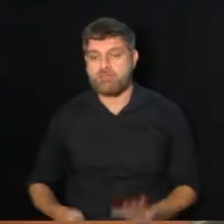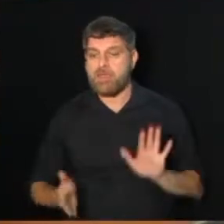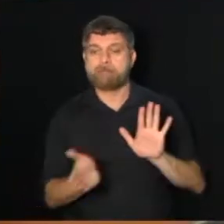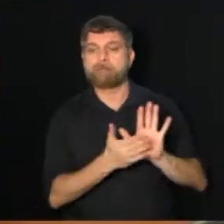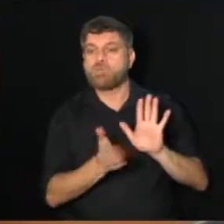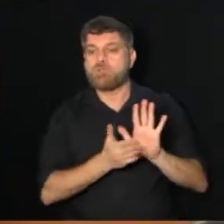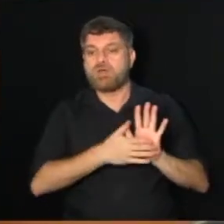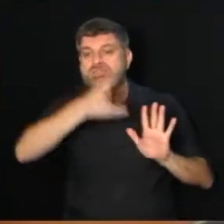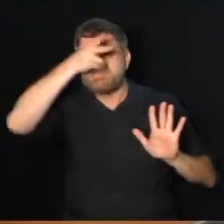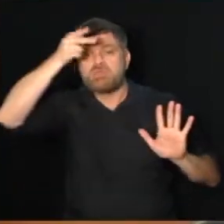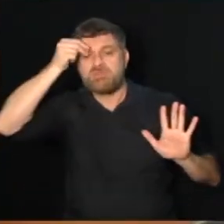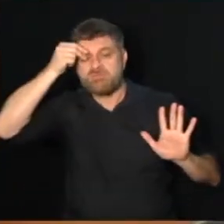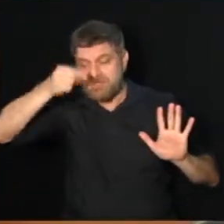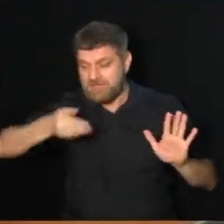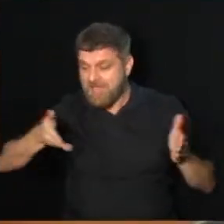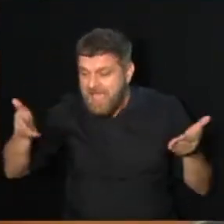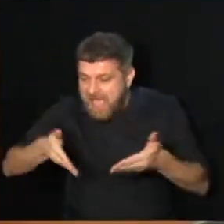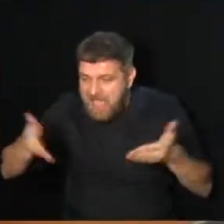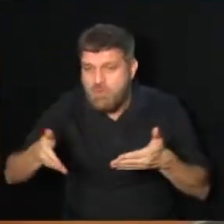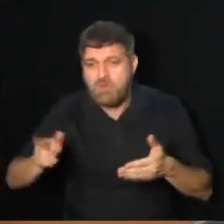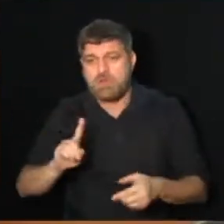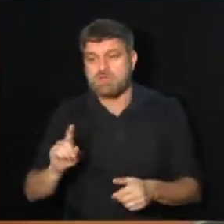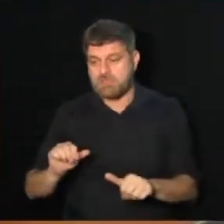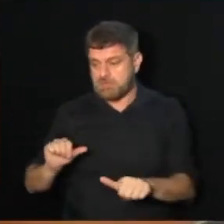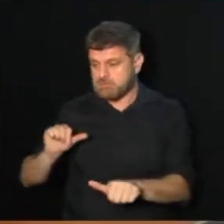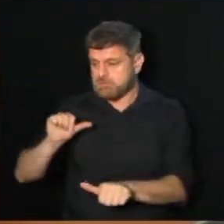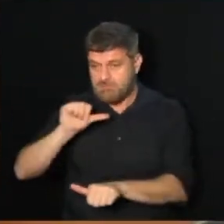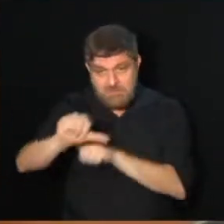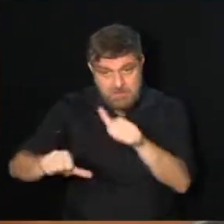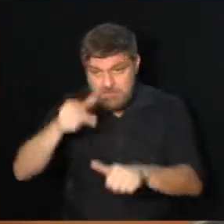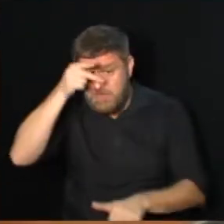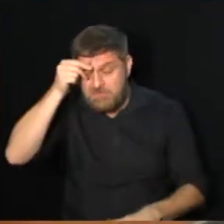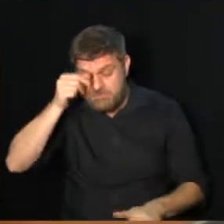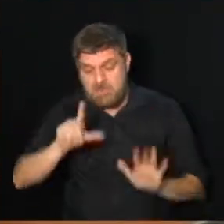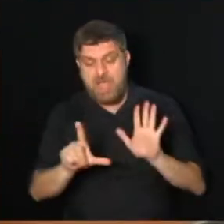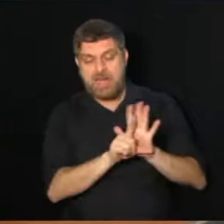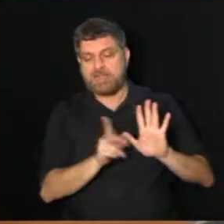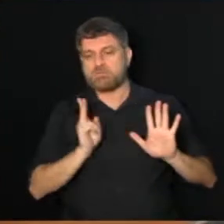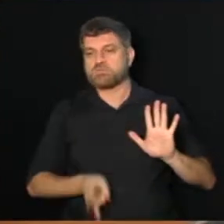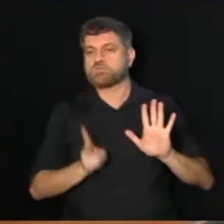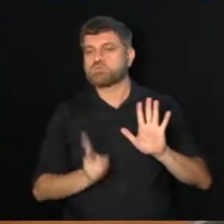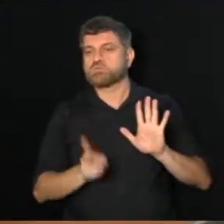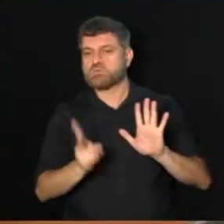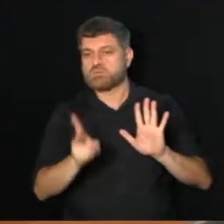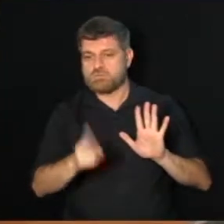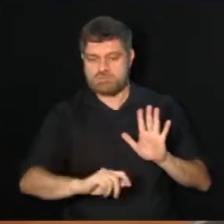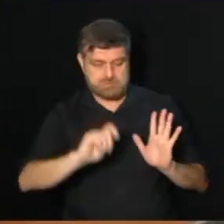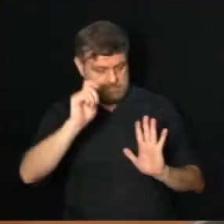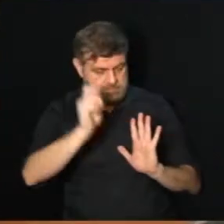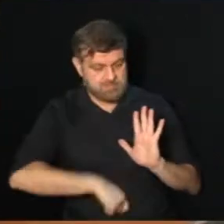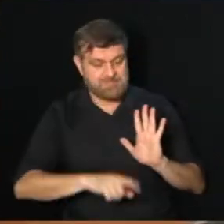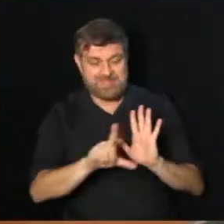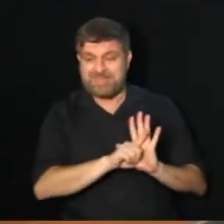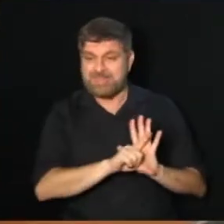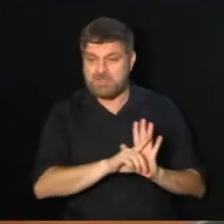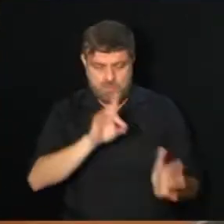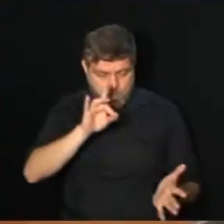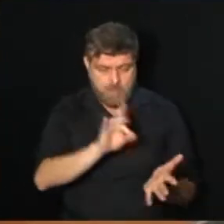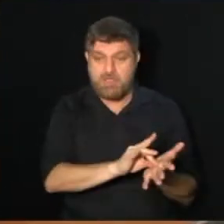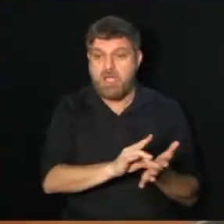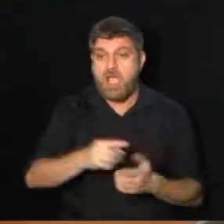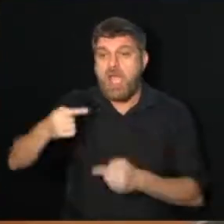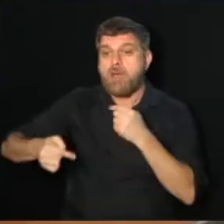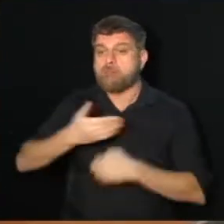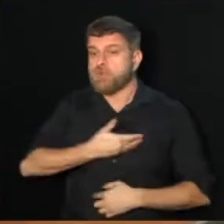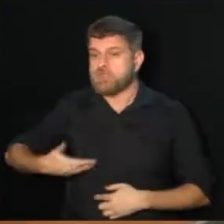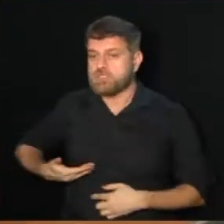não é esse governo específico que vai implantar, que está fazendo. Não, quando ele se transforma em lei, ele passa a ser uma política